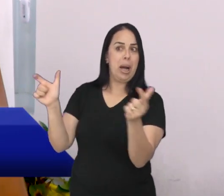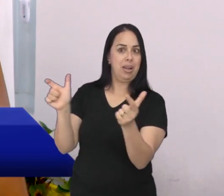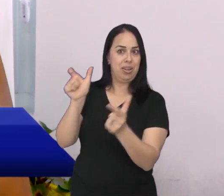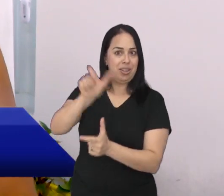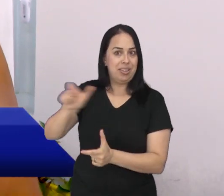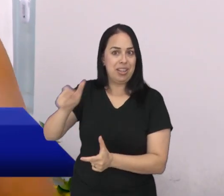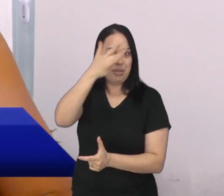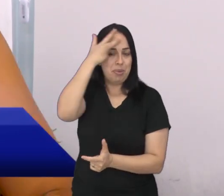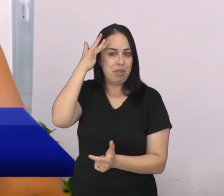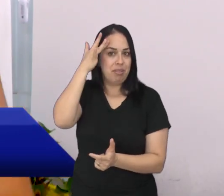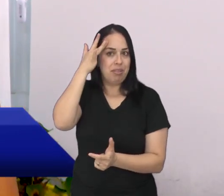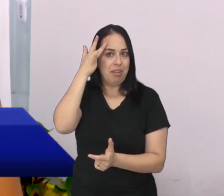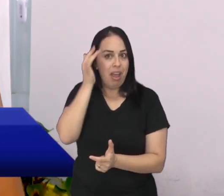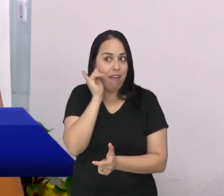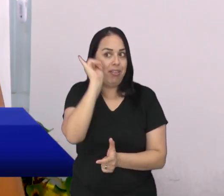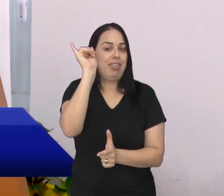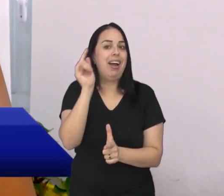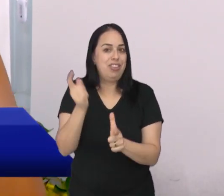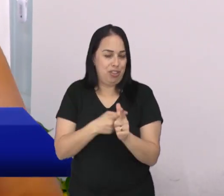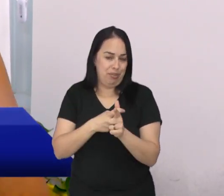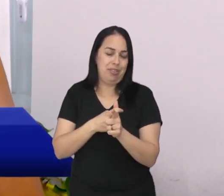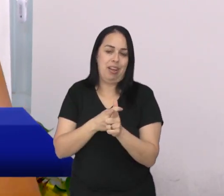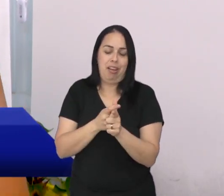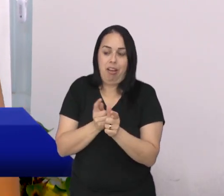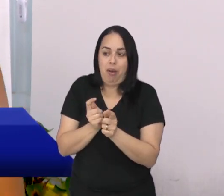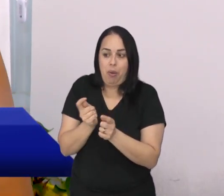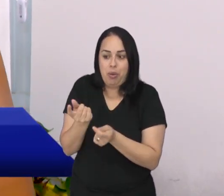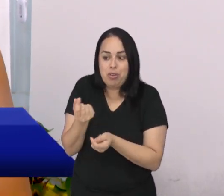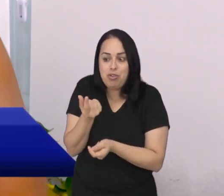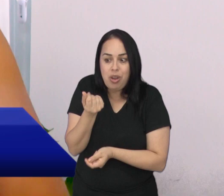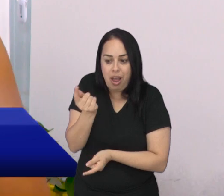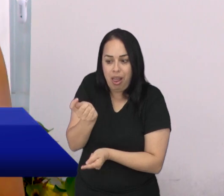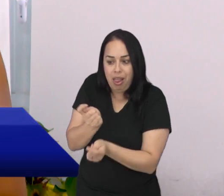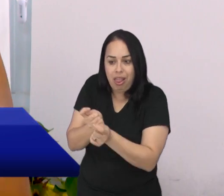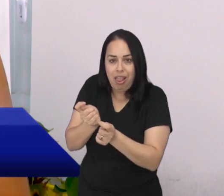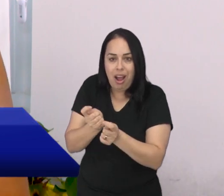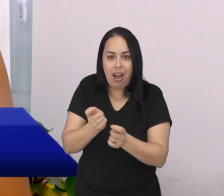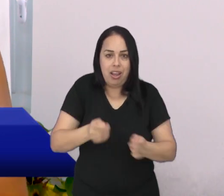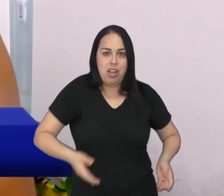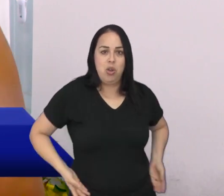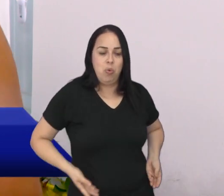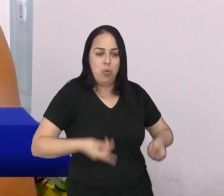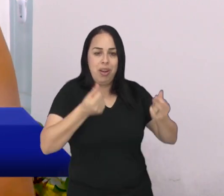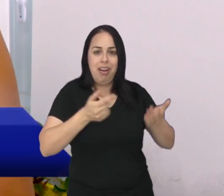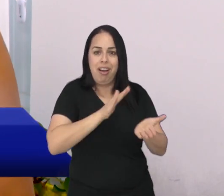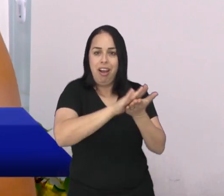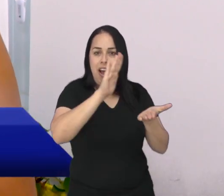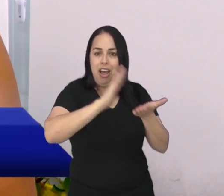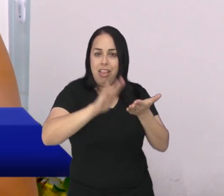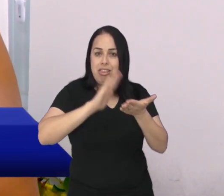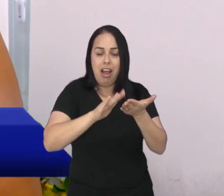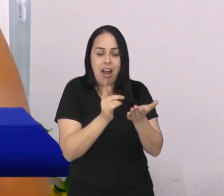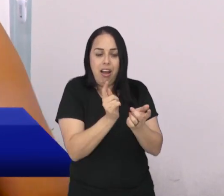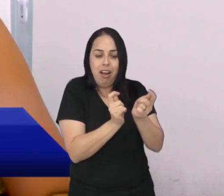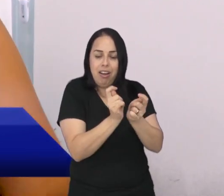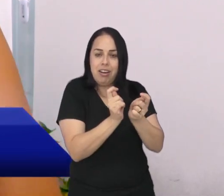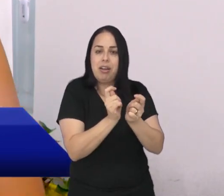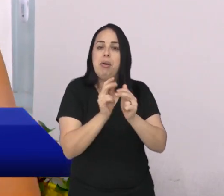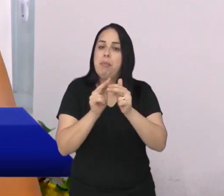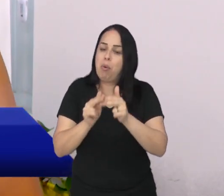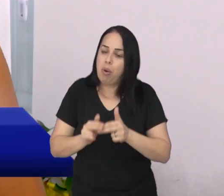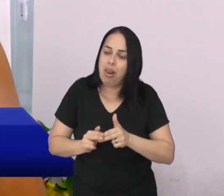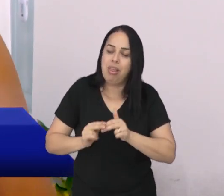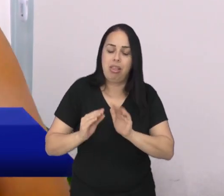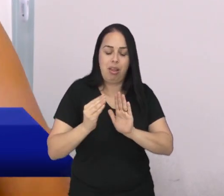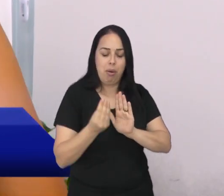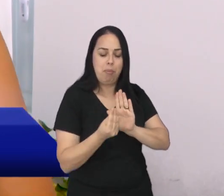das pessoas é tentar não se endividar, né? Ter controle sobre seus gastos. E para isso, gente, é importante ter um